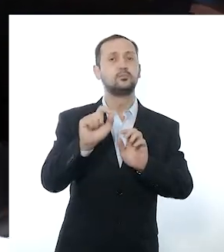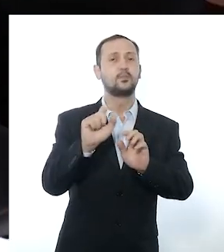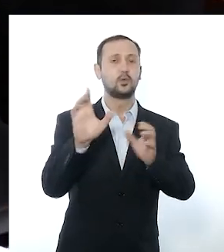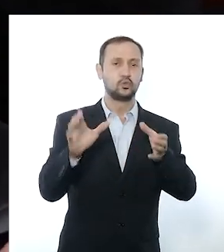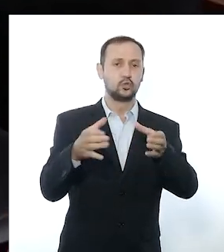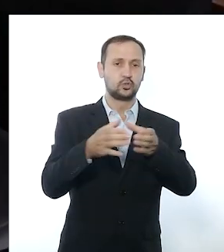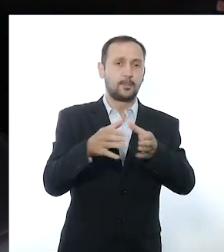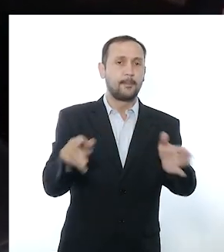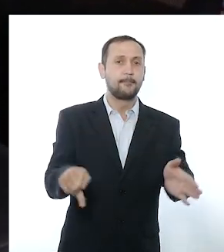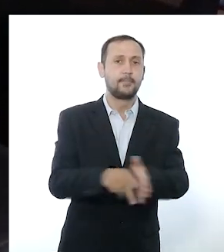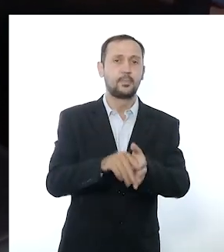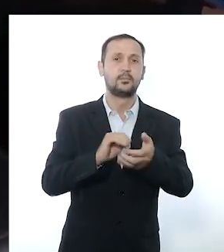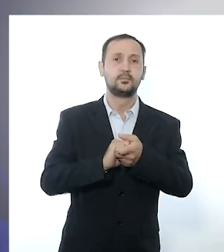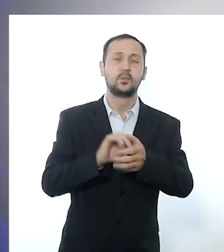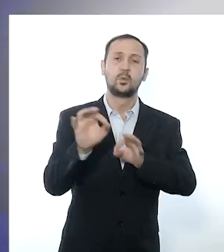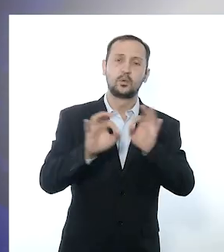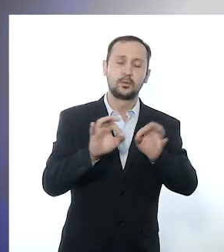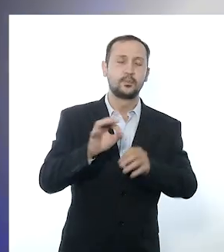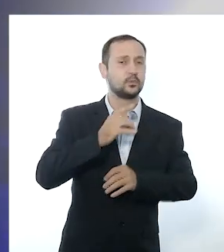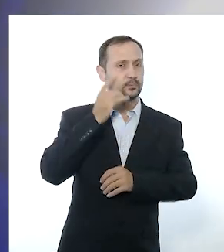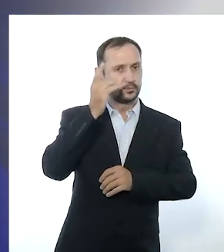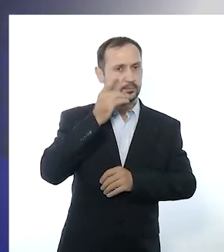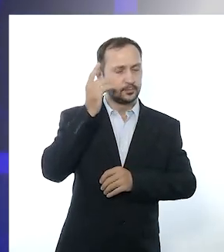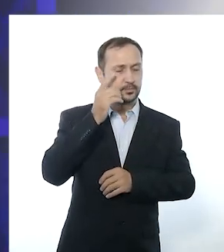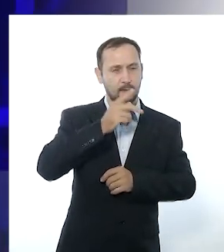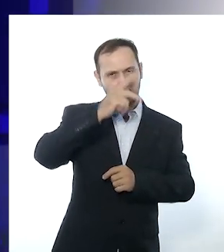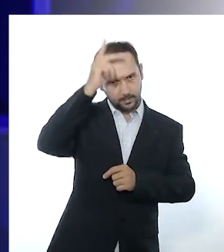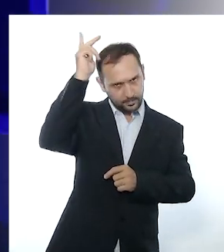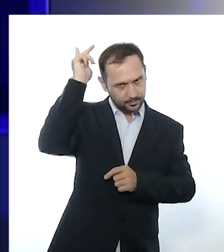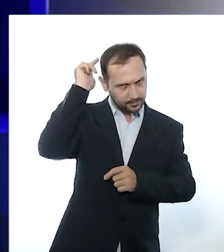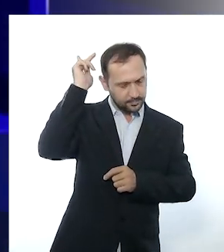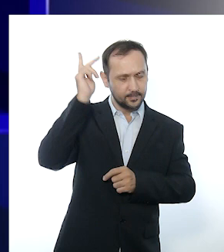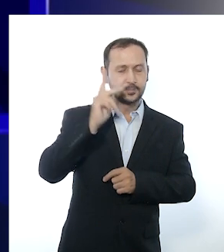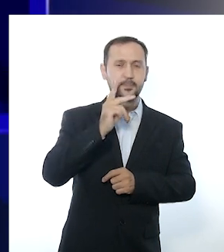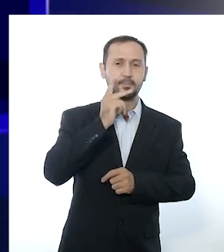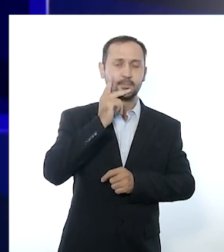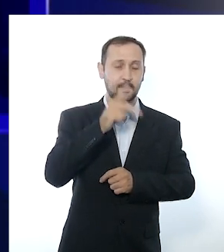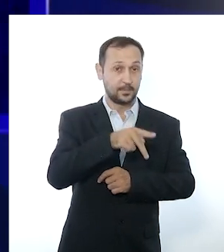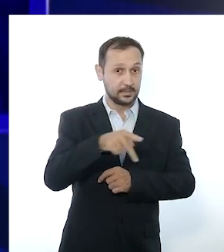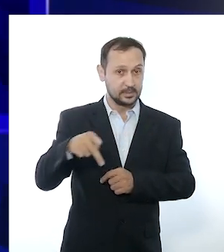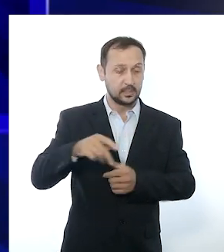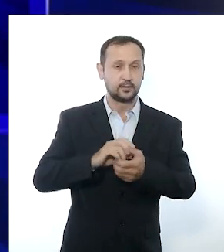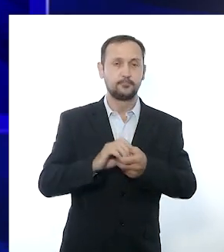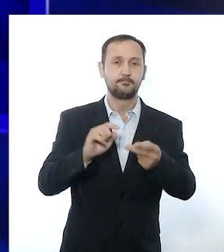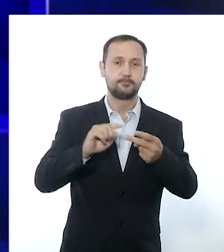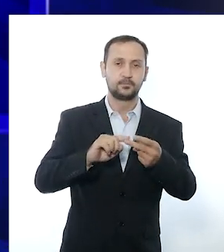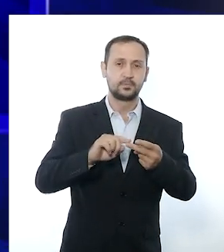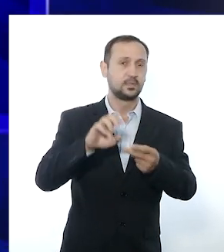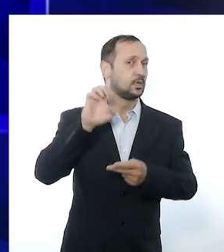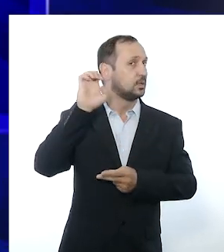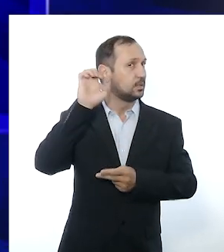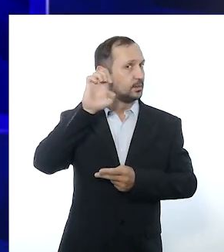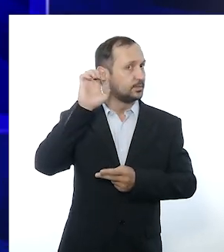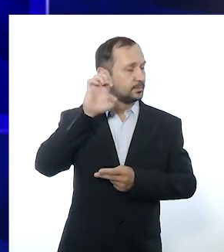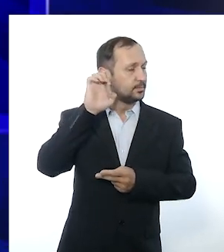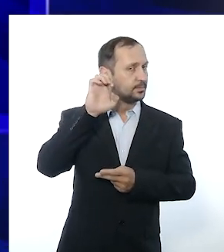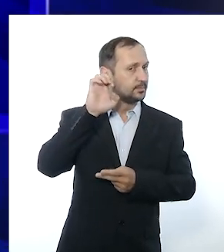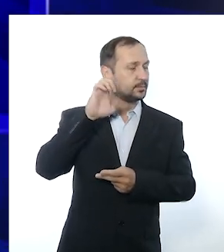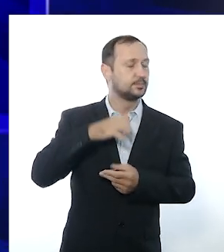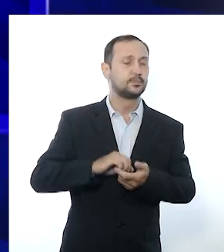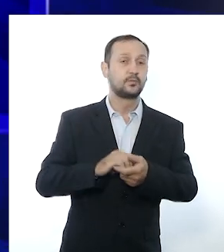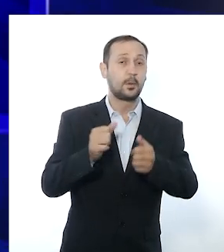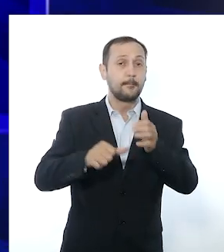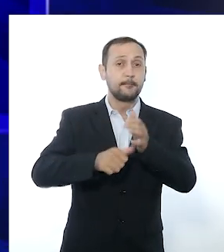uma chapa para o pleito, composta pelos deputados Paulo Correia, do PSDB, como presidente, Eduardo Rocha, do MDB,